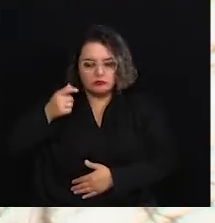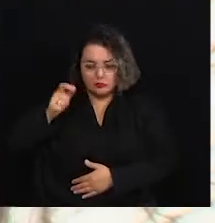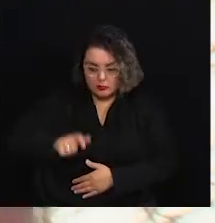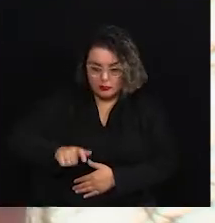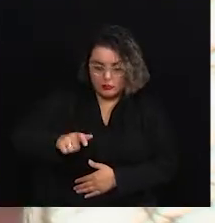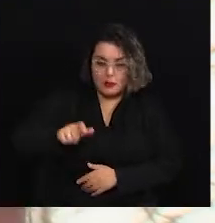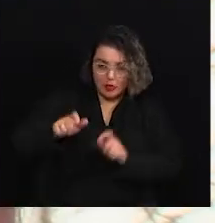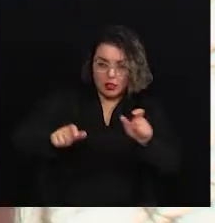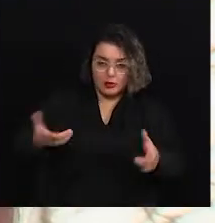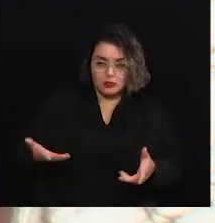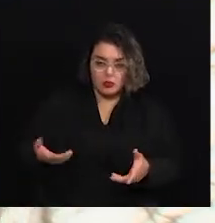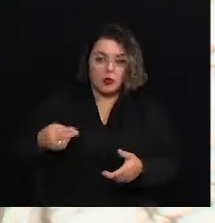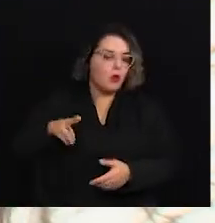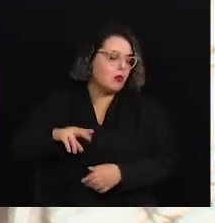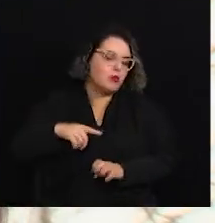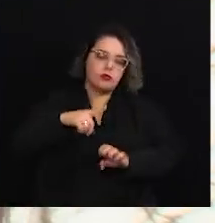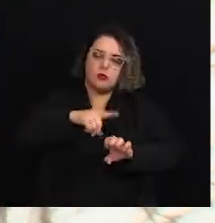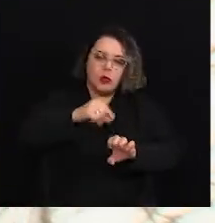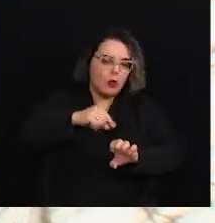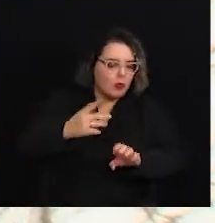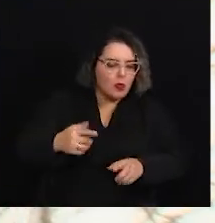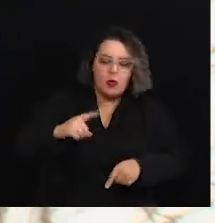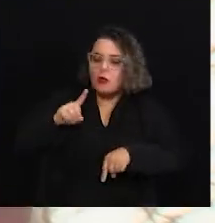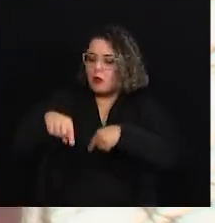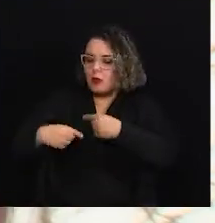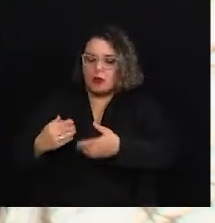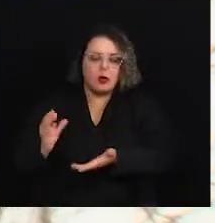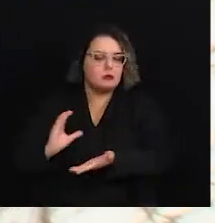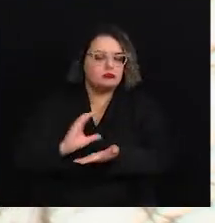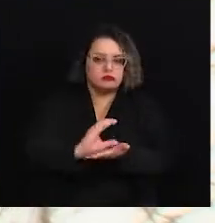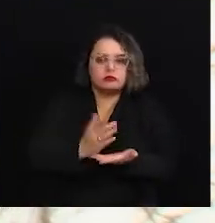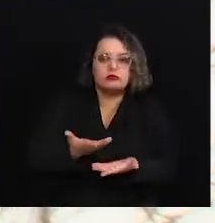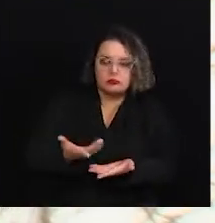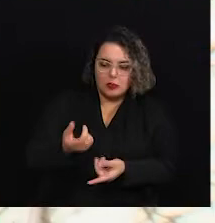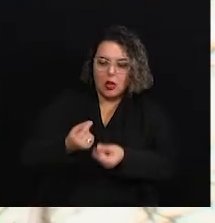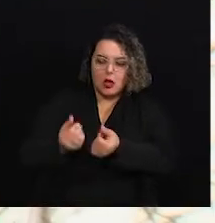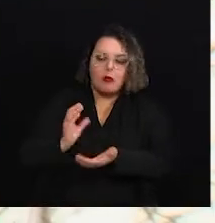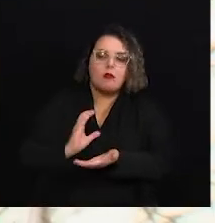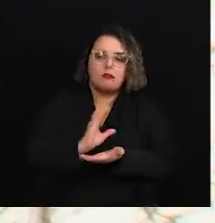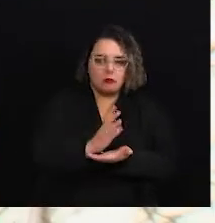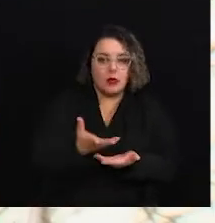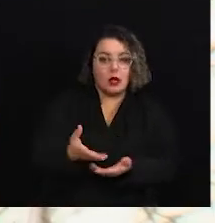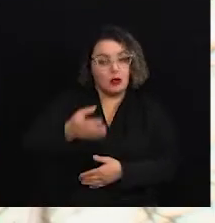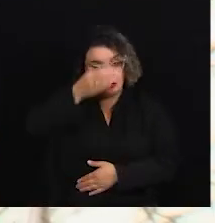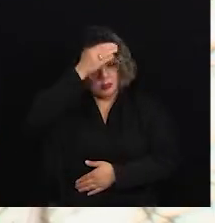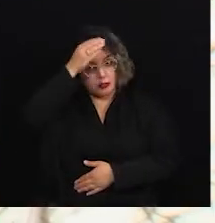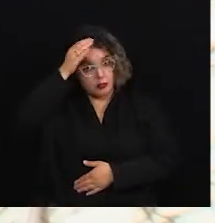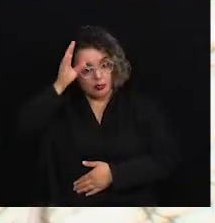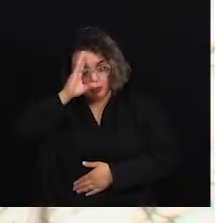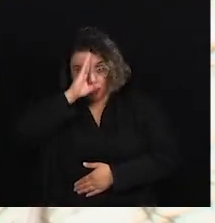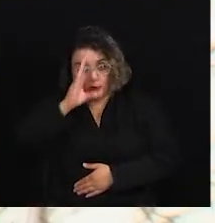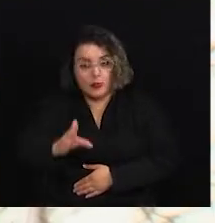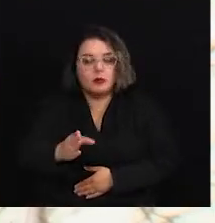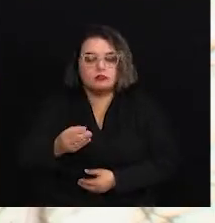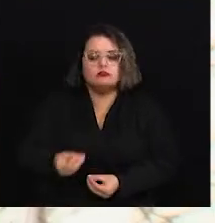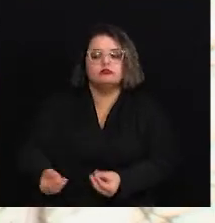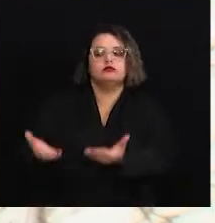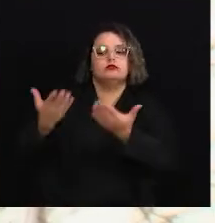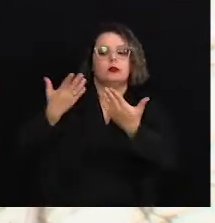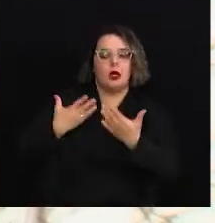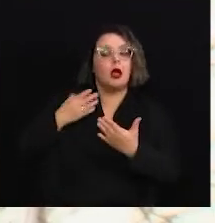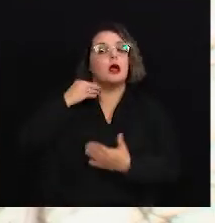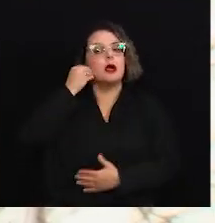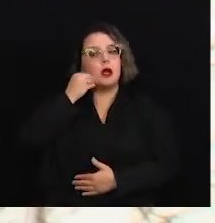com pessoas aqui dentro do Hub, com outros empreendedores, com outros investidores, e também com os nossos clientes, que são quem principalmente